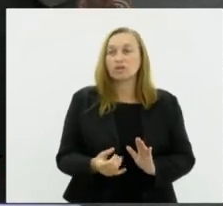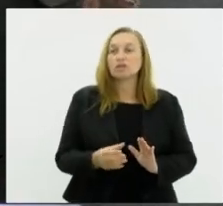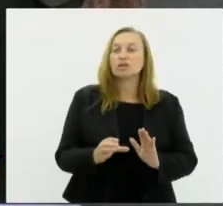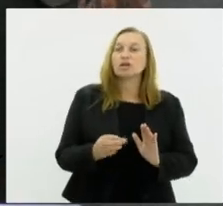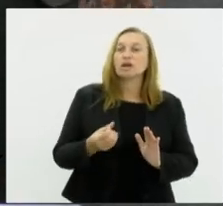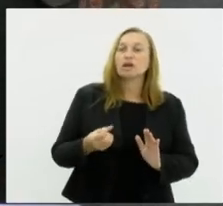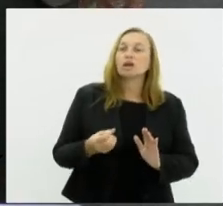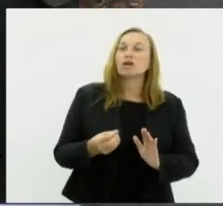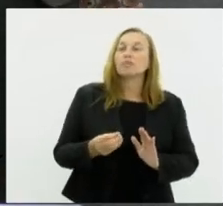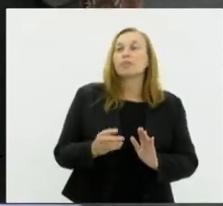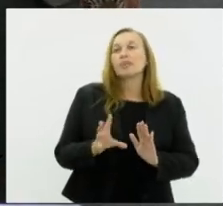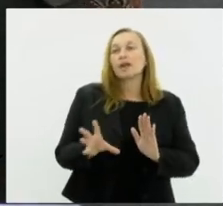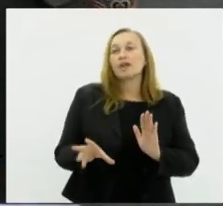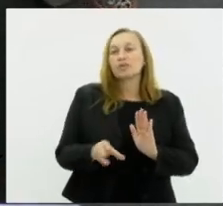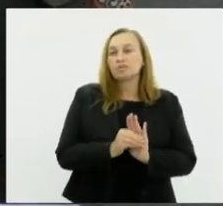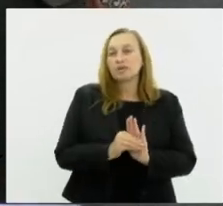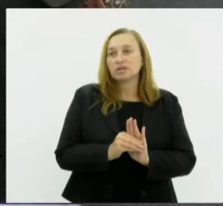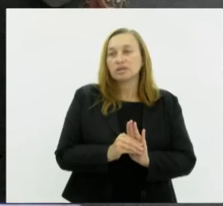2...